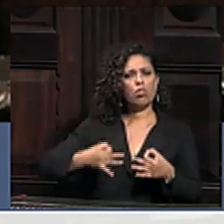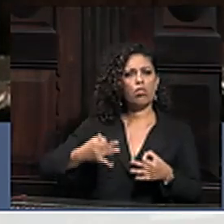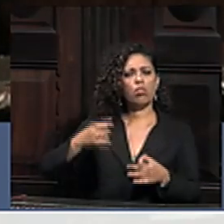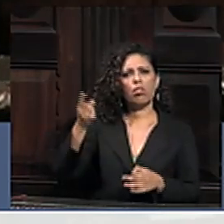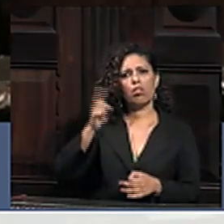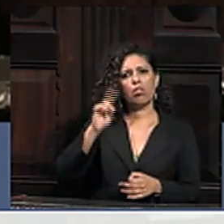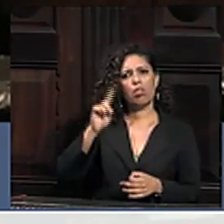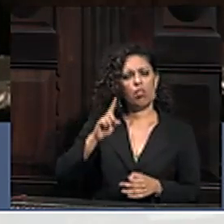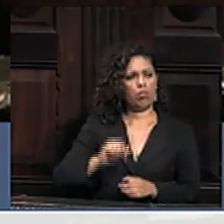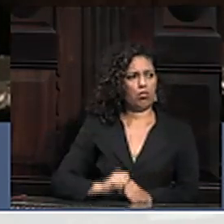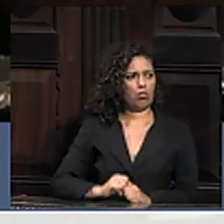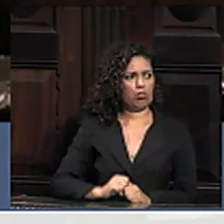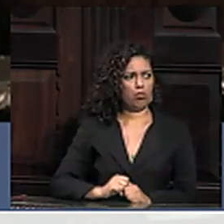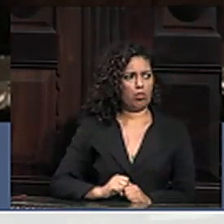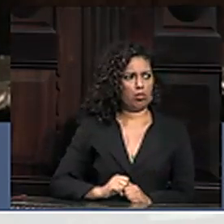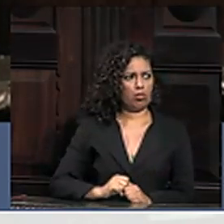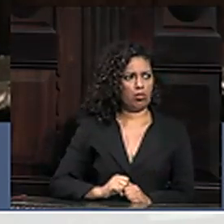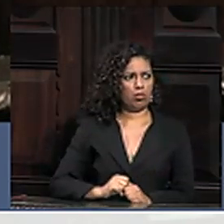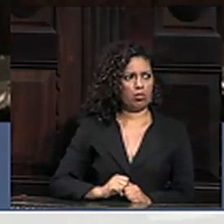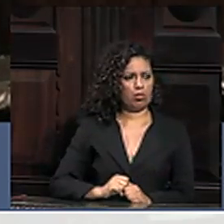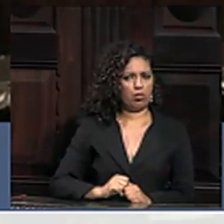sobre o famoso triplex,